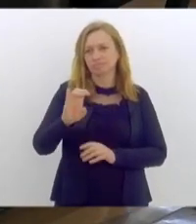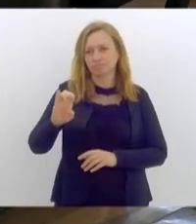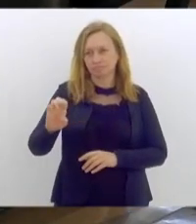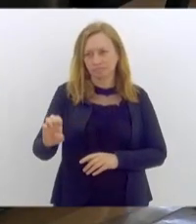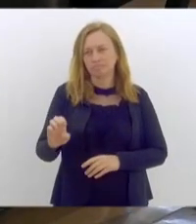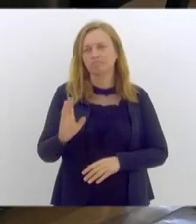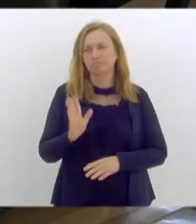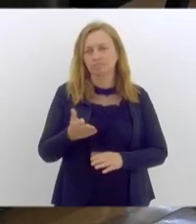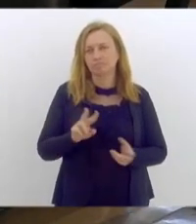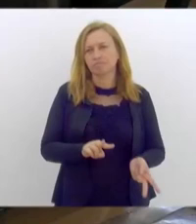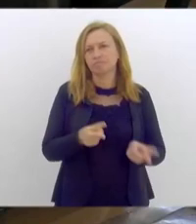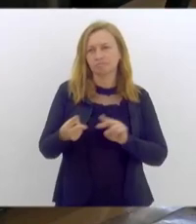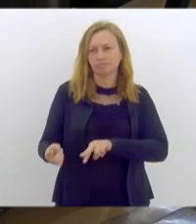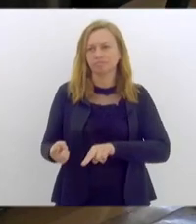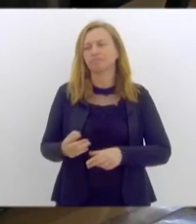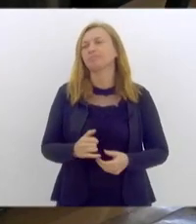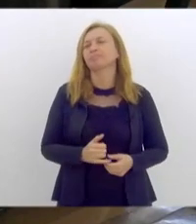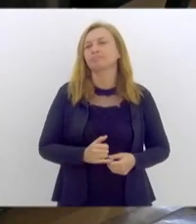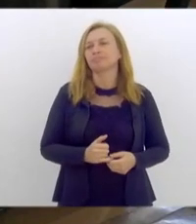encaminhou